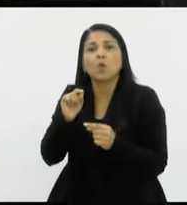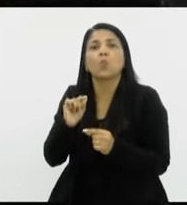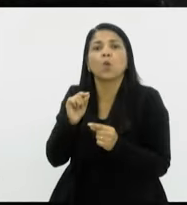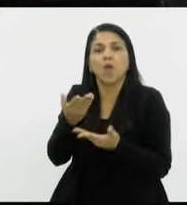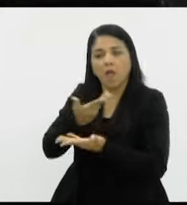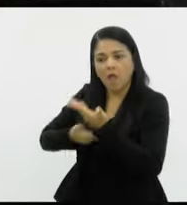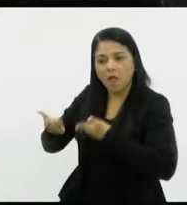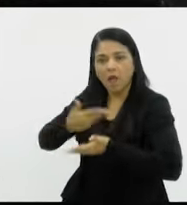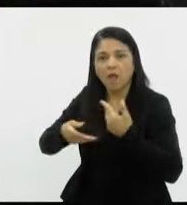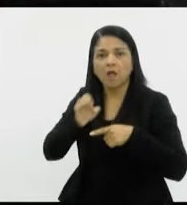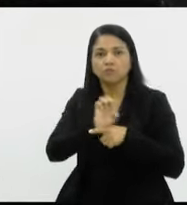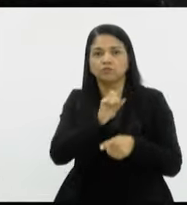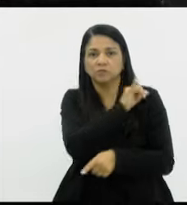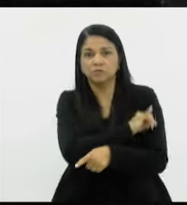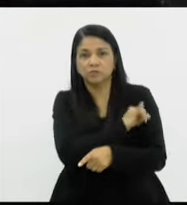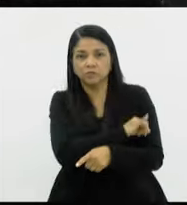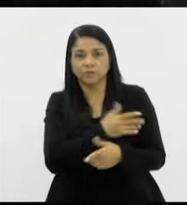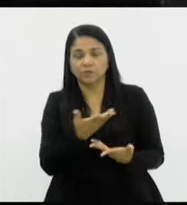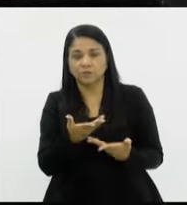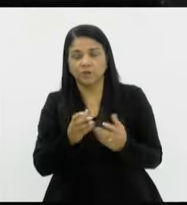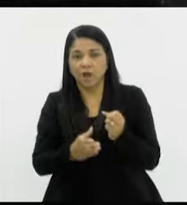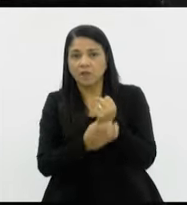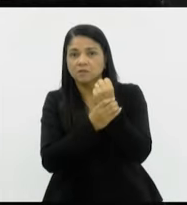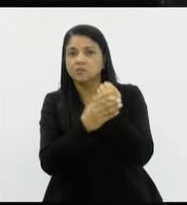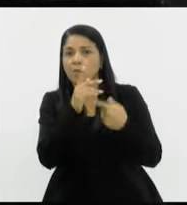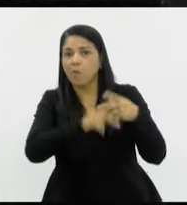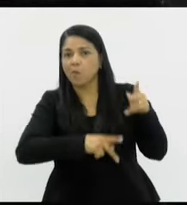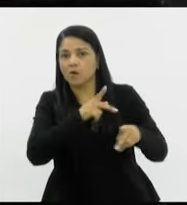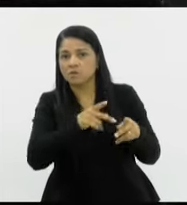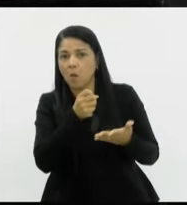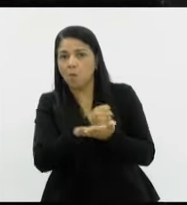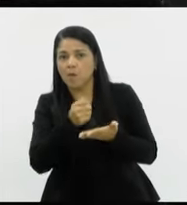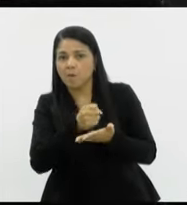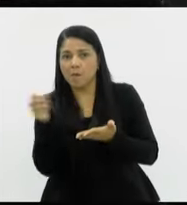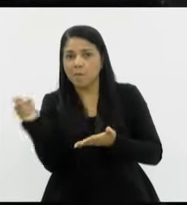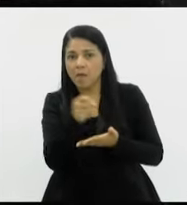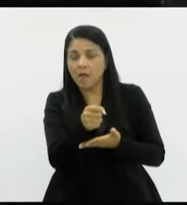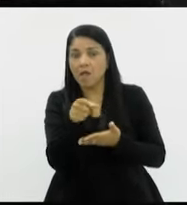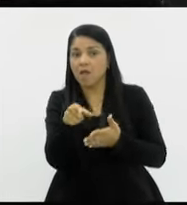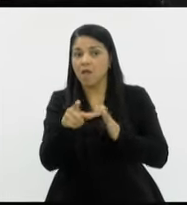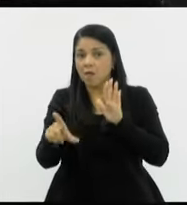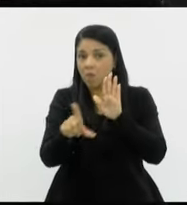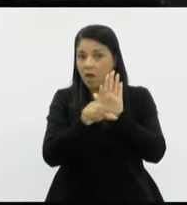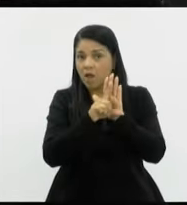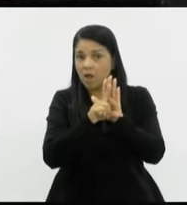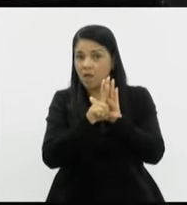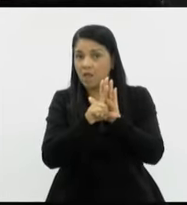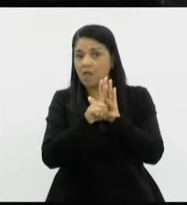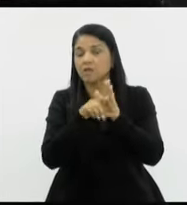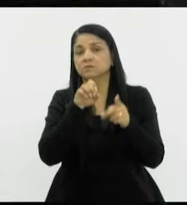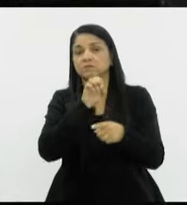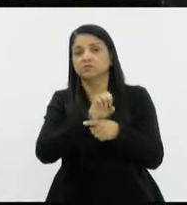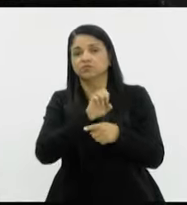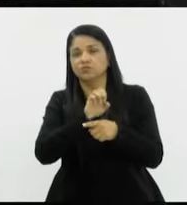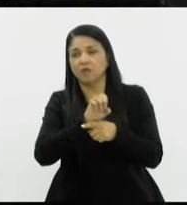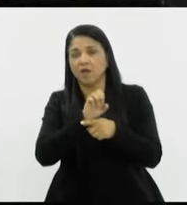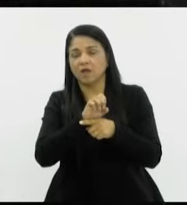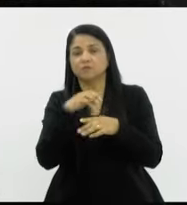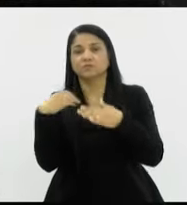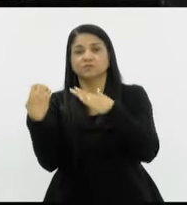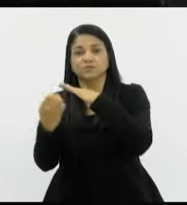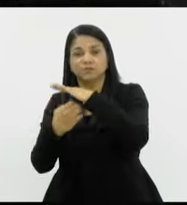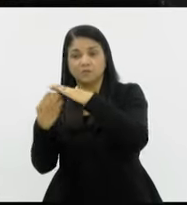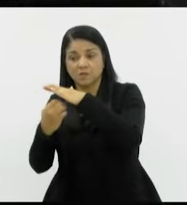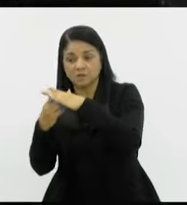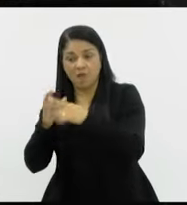garantem à população. Acho curioso, porque falamos de uma leniência, né, do Estado a esses grandes